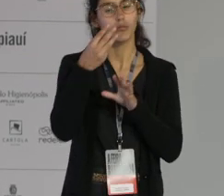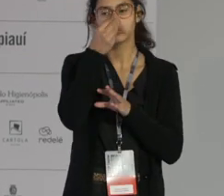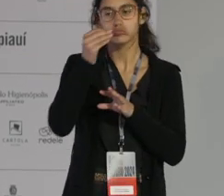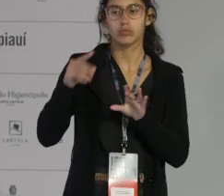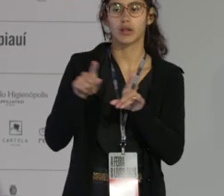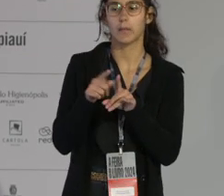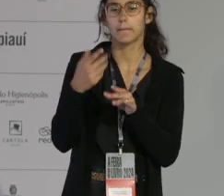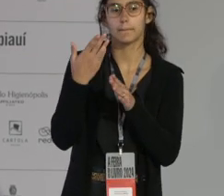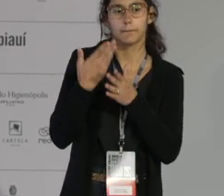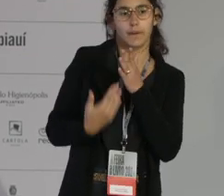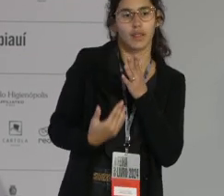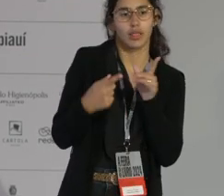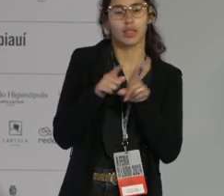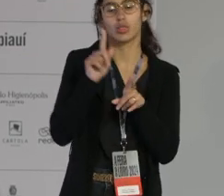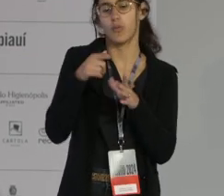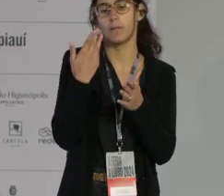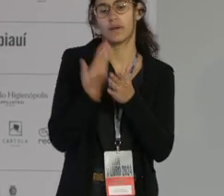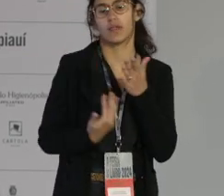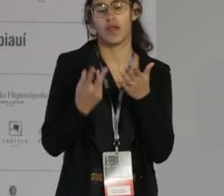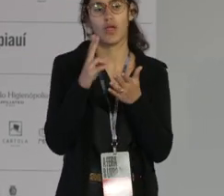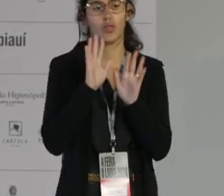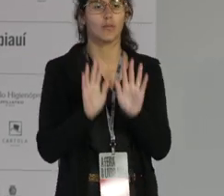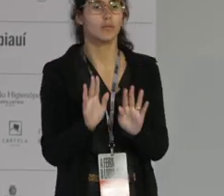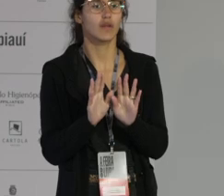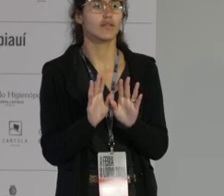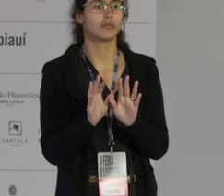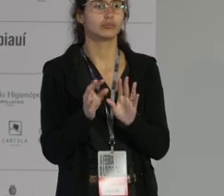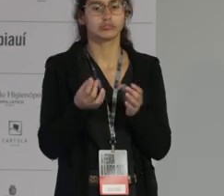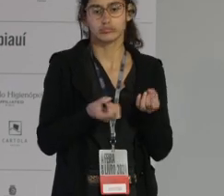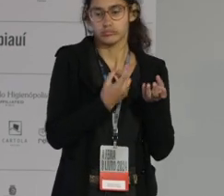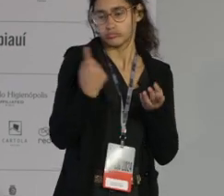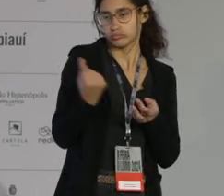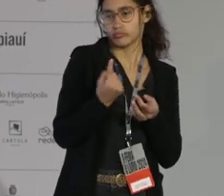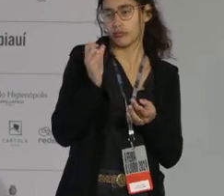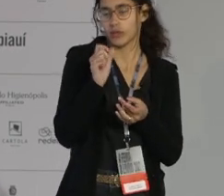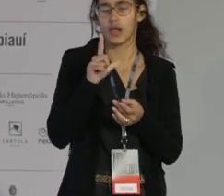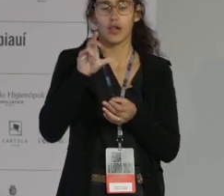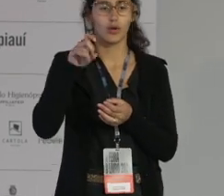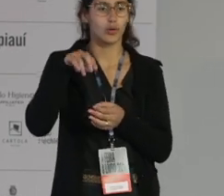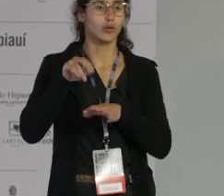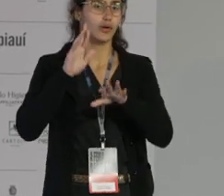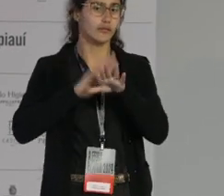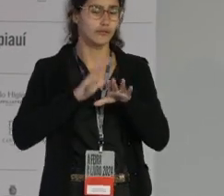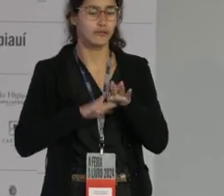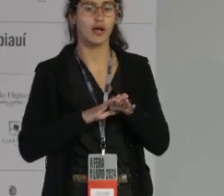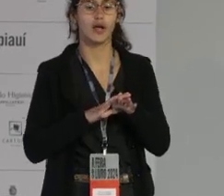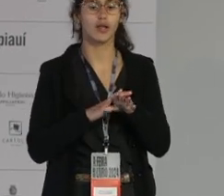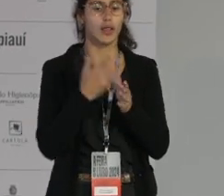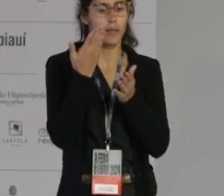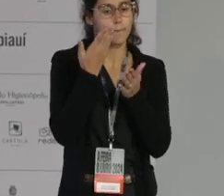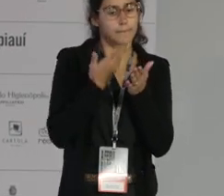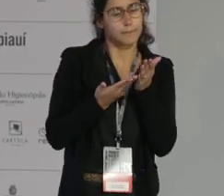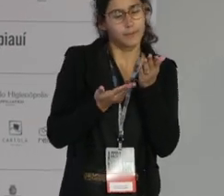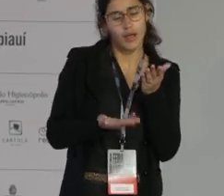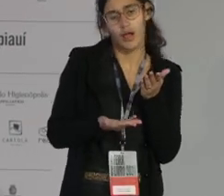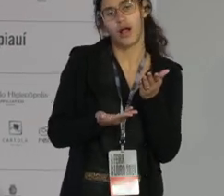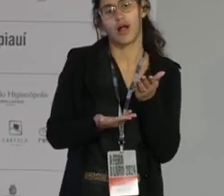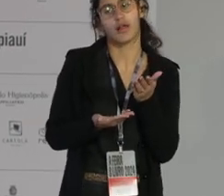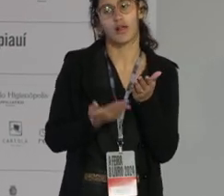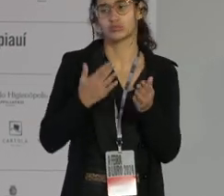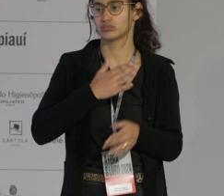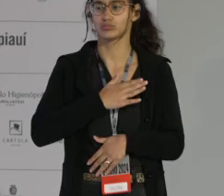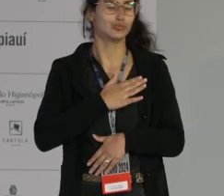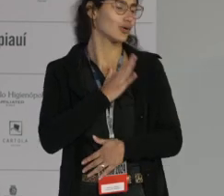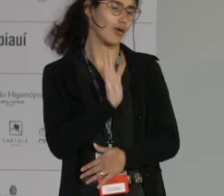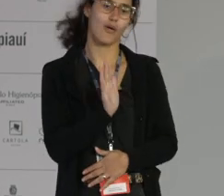você vai perdendo, não é perdendo, mas você vai largando coisas, que é o que a Eleonora faz, né? Ela perde, ela não gosta